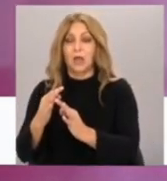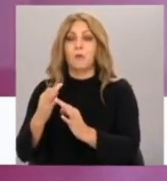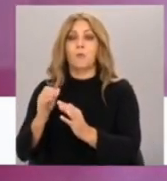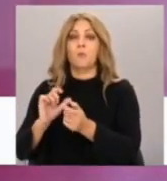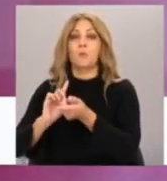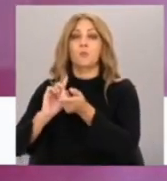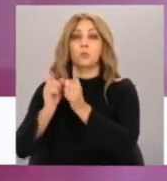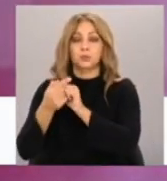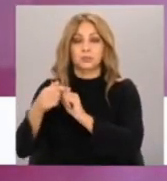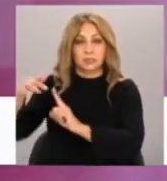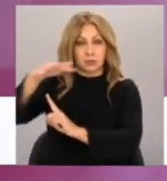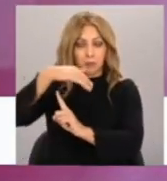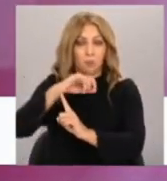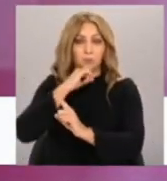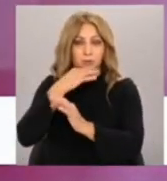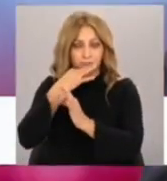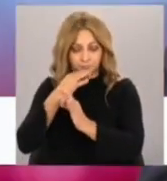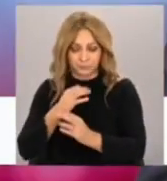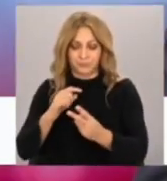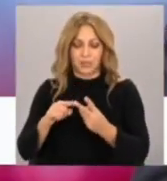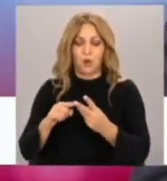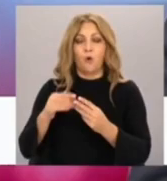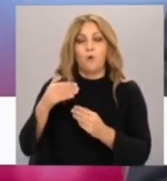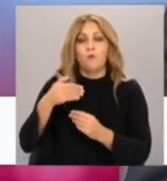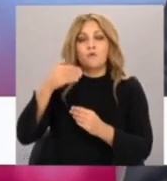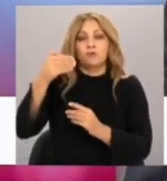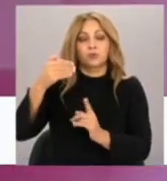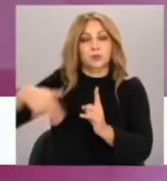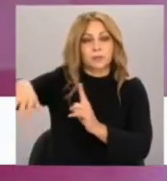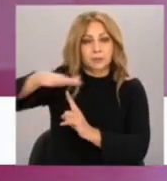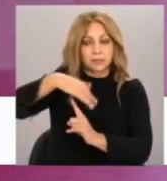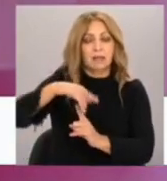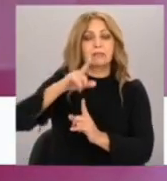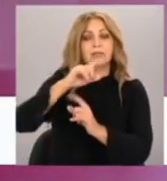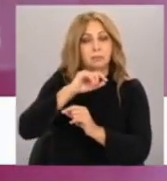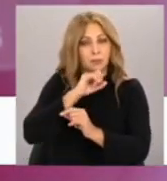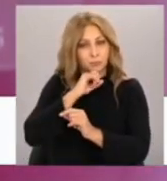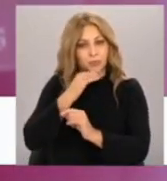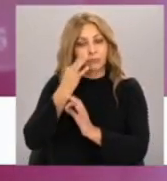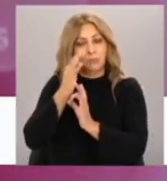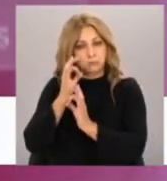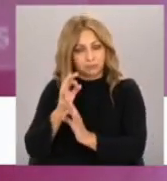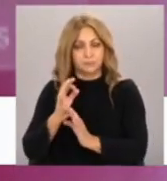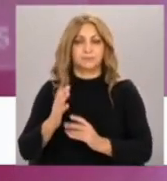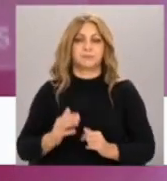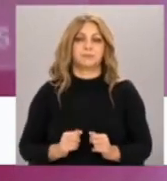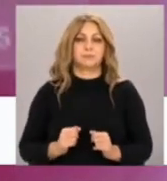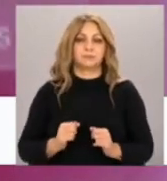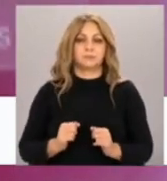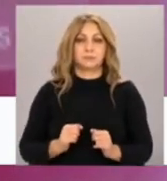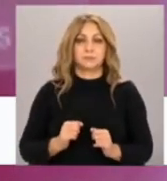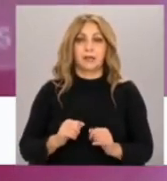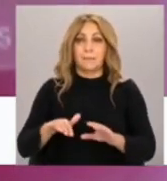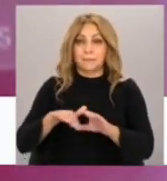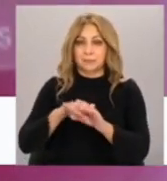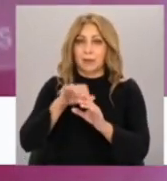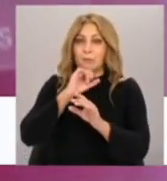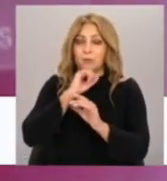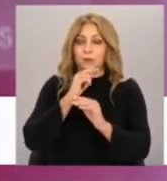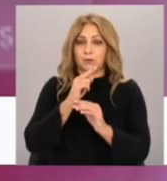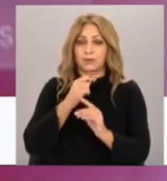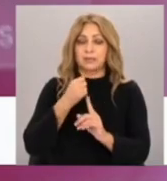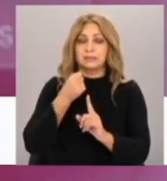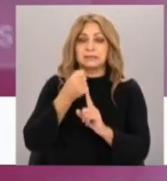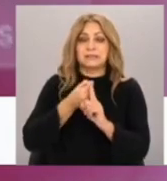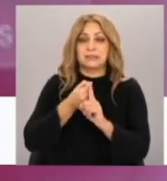climáticas pelo segurar o futuro Ambiental do país e do planeta que a increve participar todos os desafios importantes